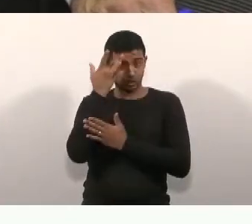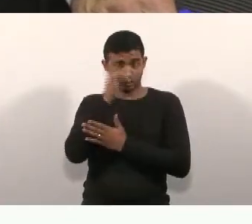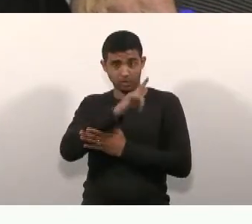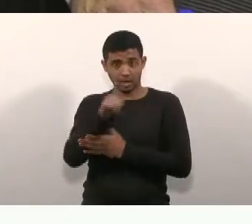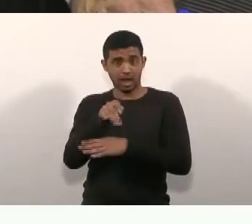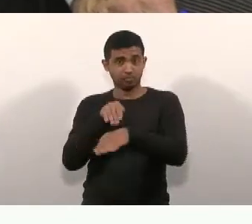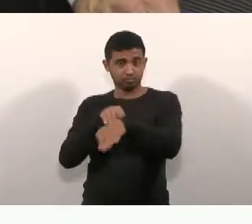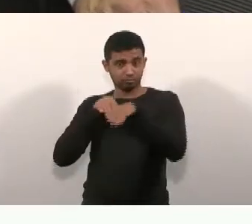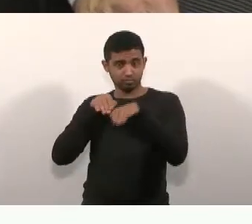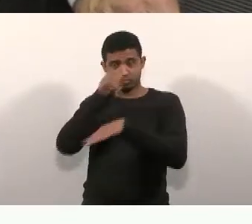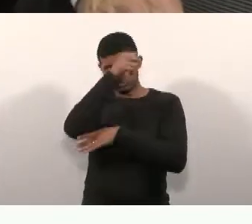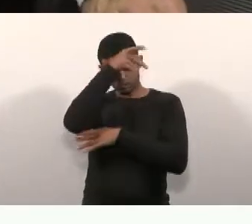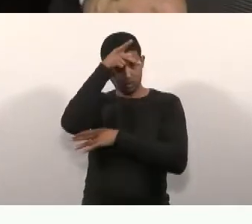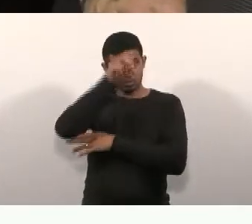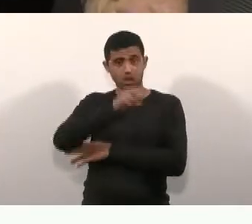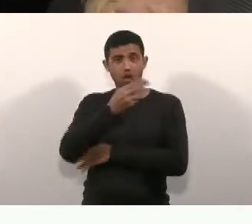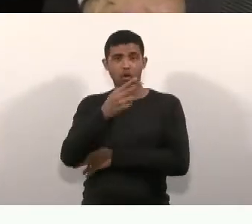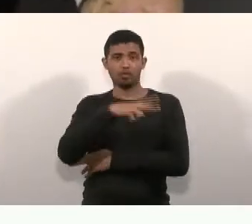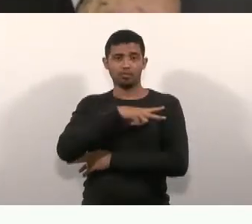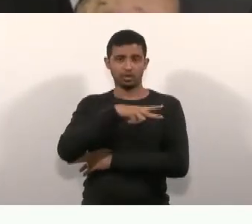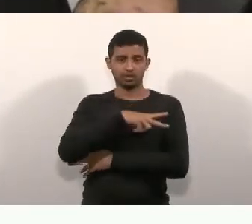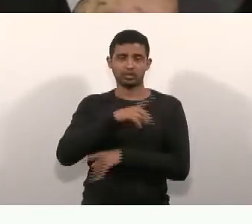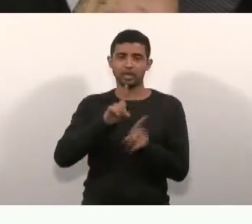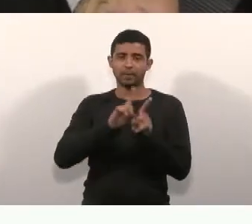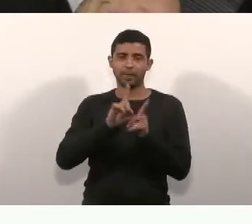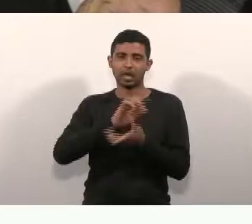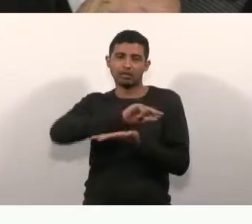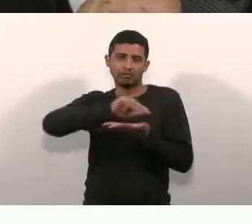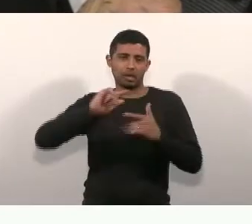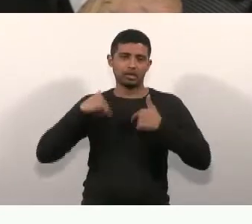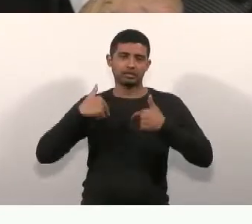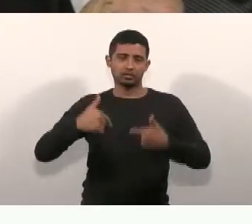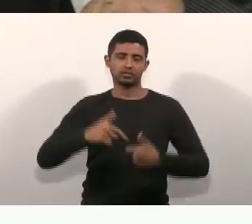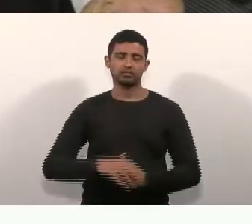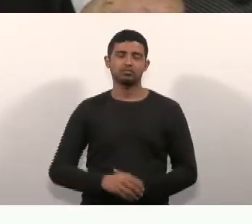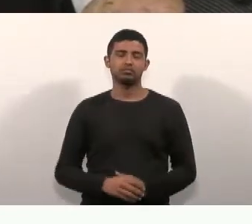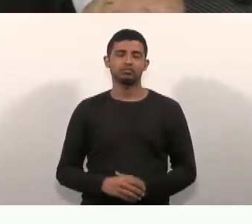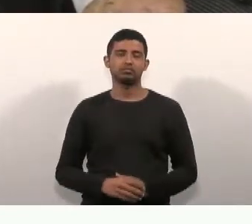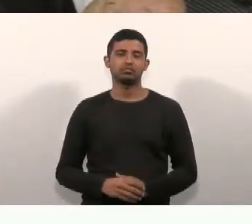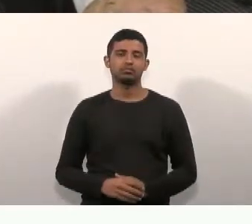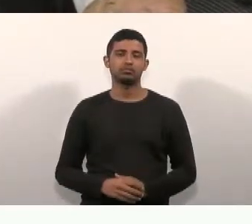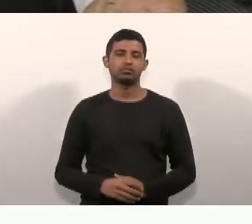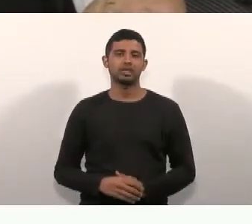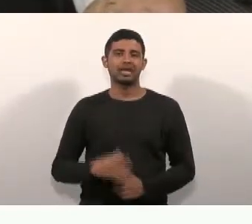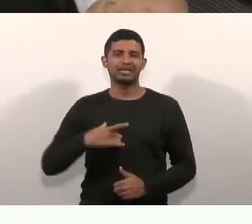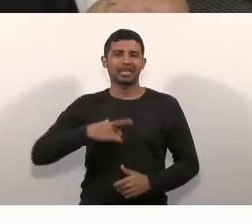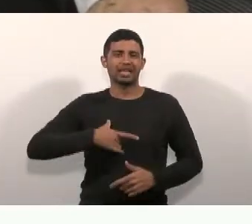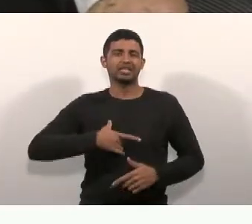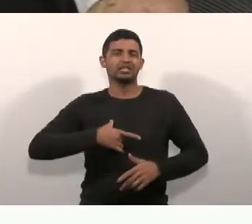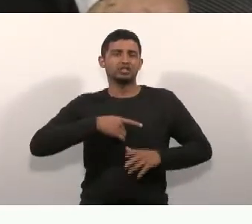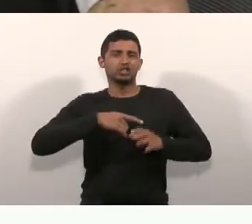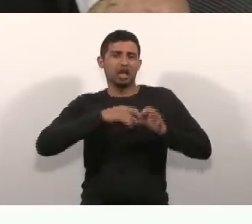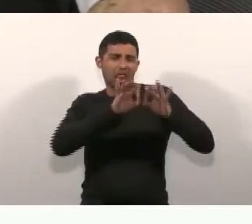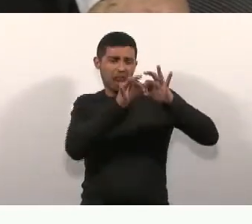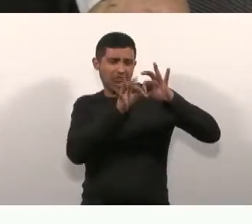estacionamentos públicos ou privados e da outras providências. Está com uma explicação longa aqui,